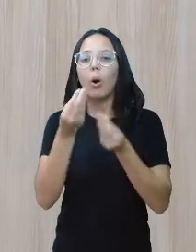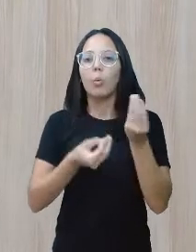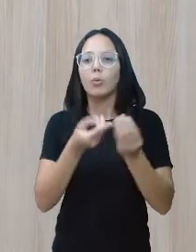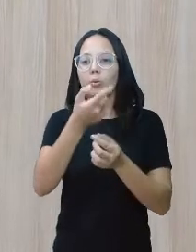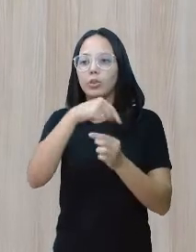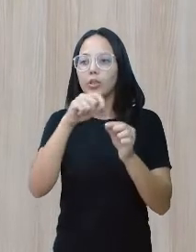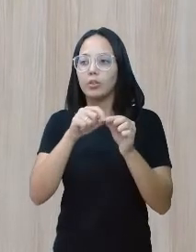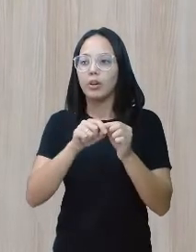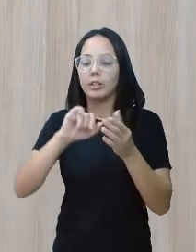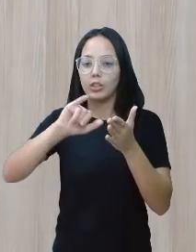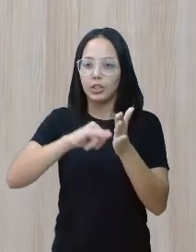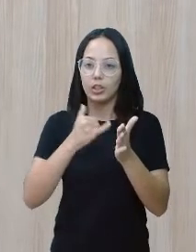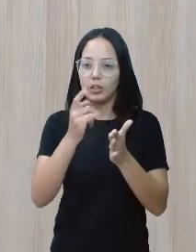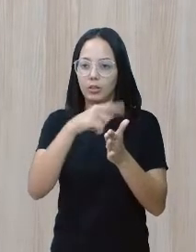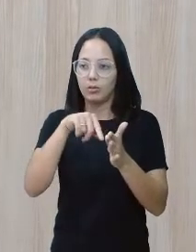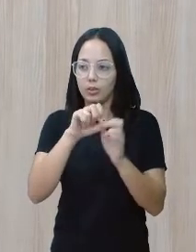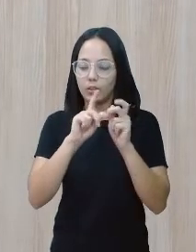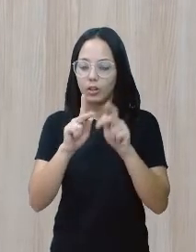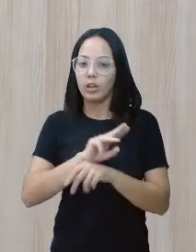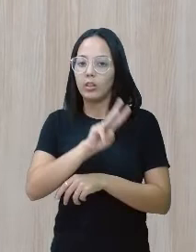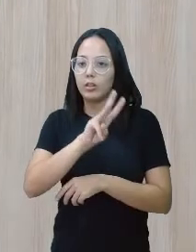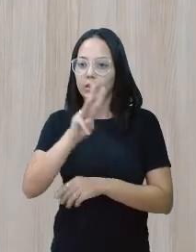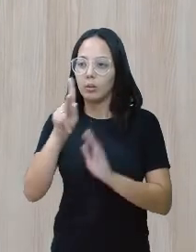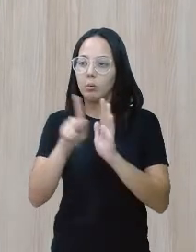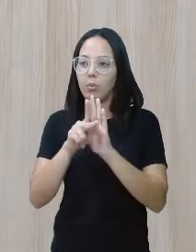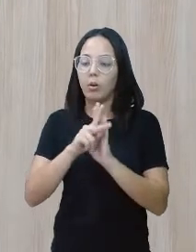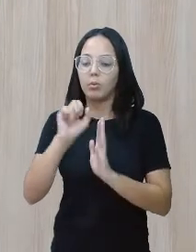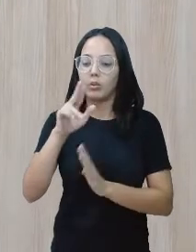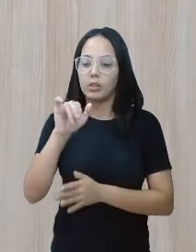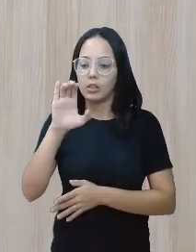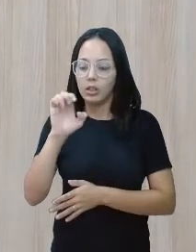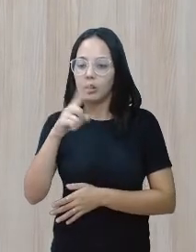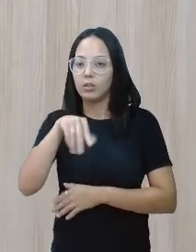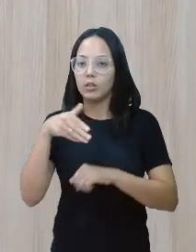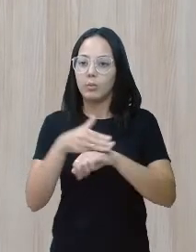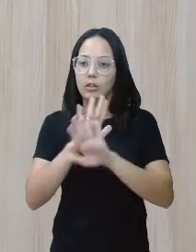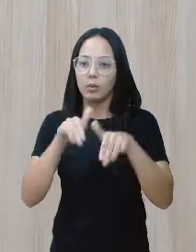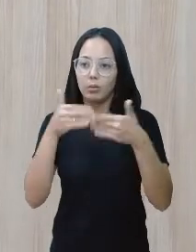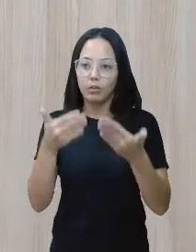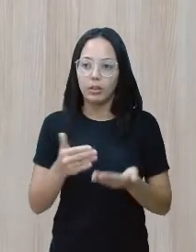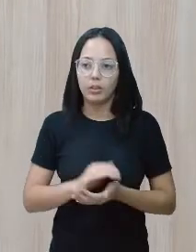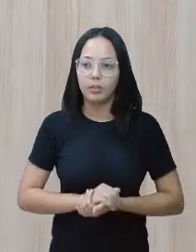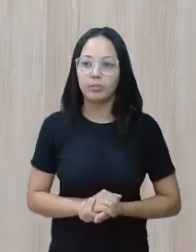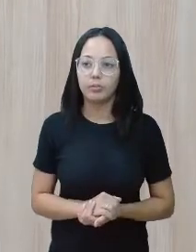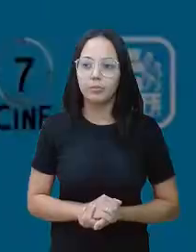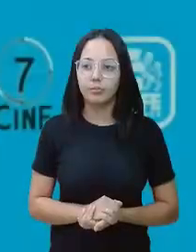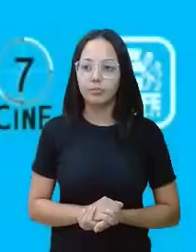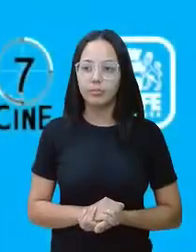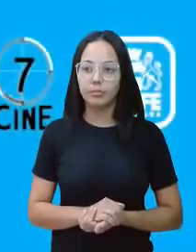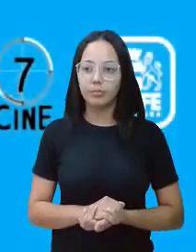fazem a inscrição de vocês no site do Ensine para participar do evento. Bora lá?